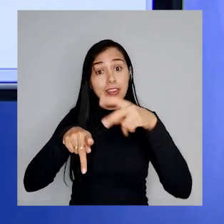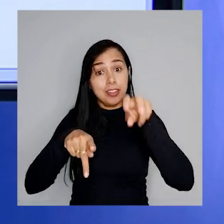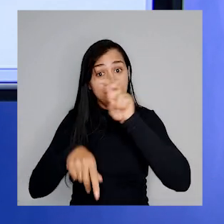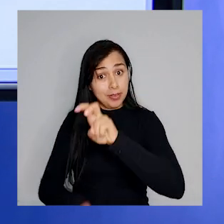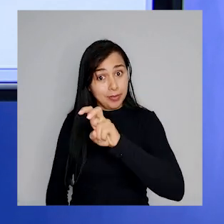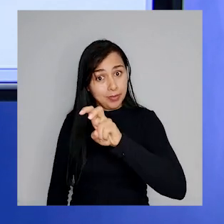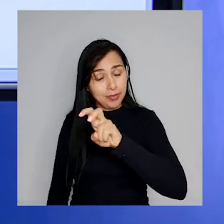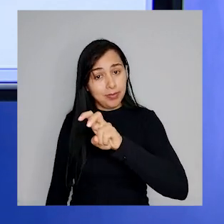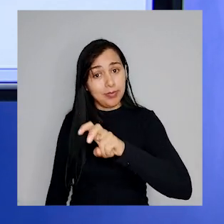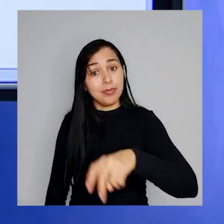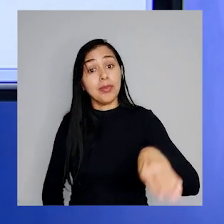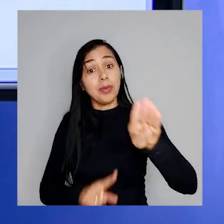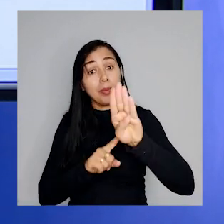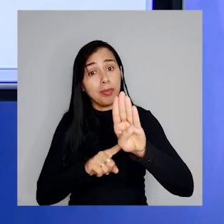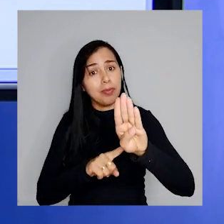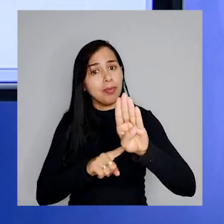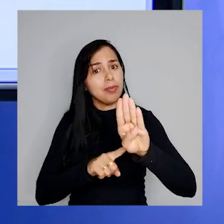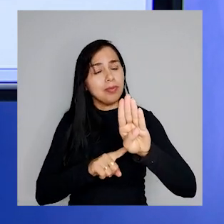mais o branco